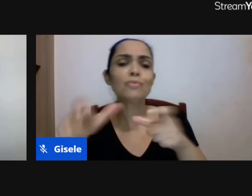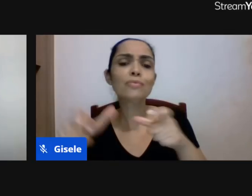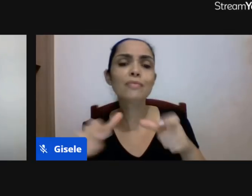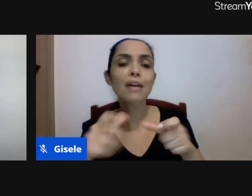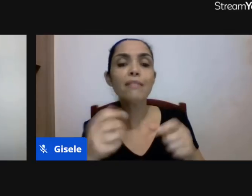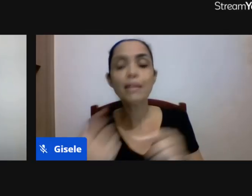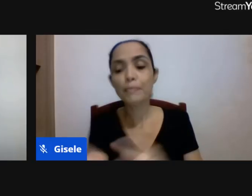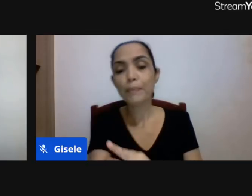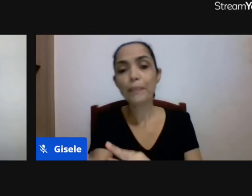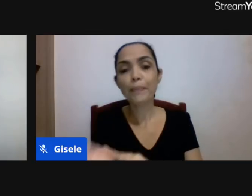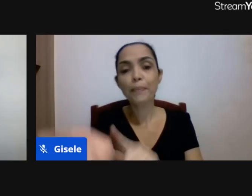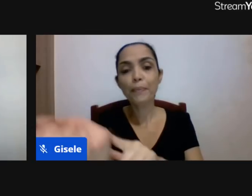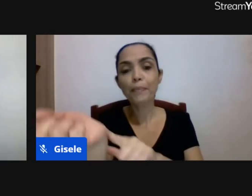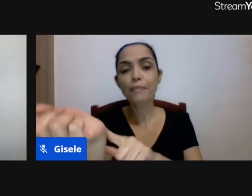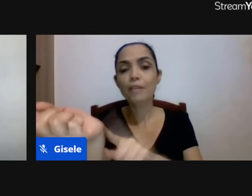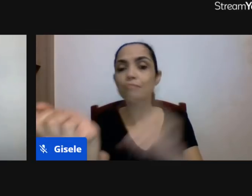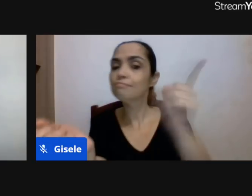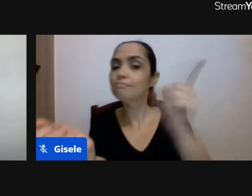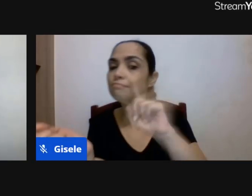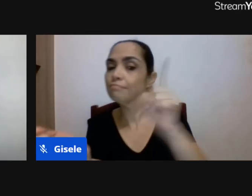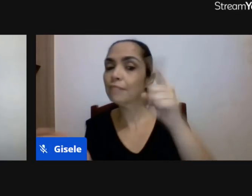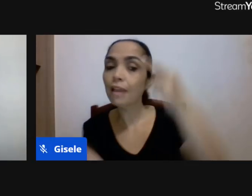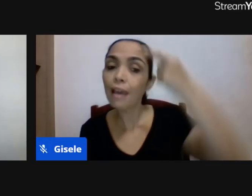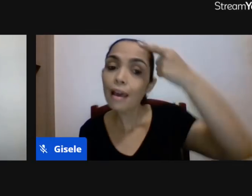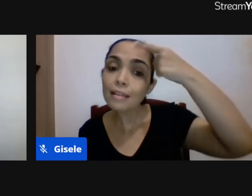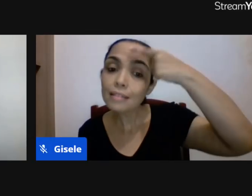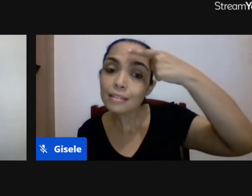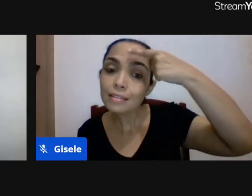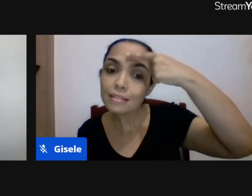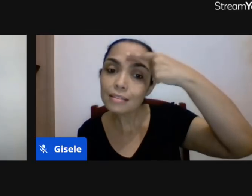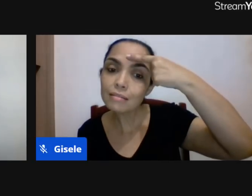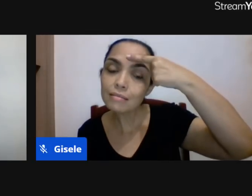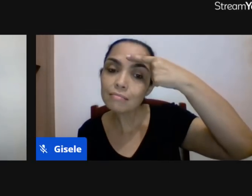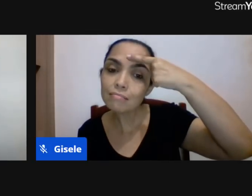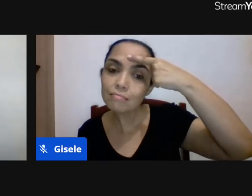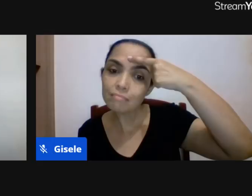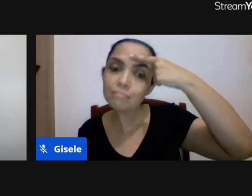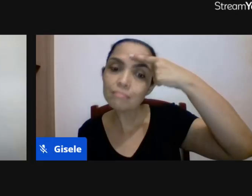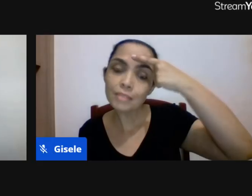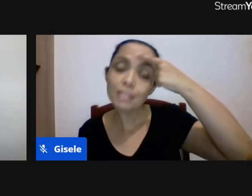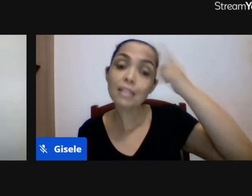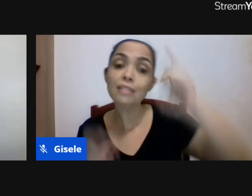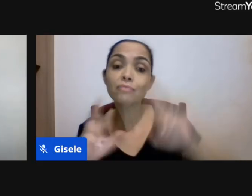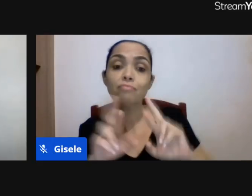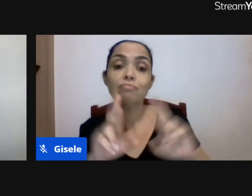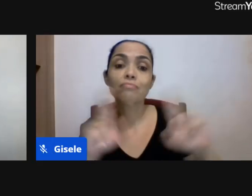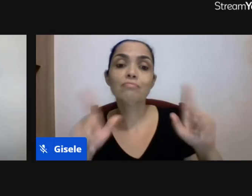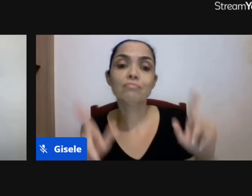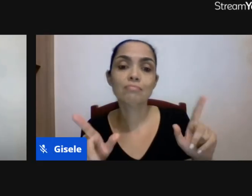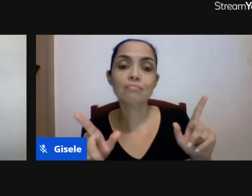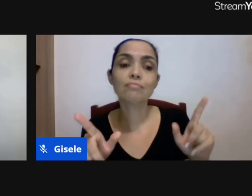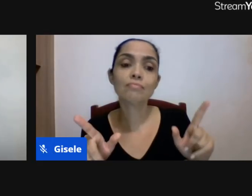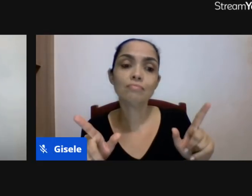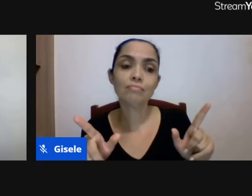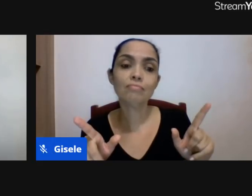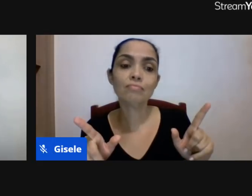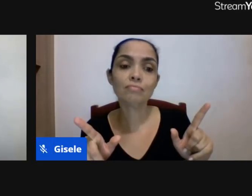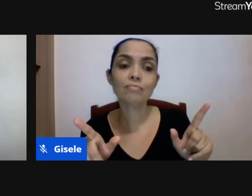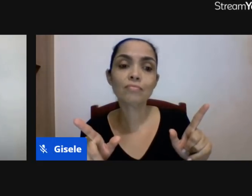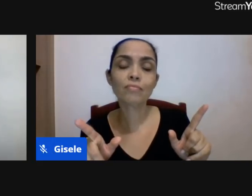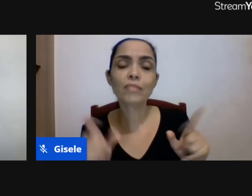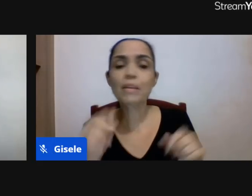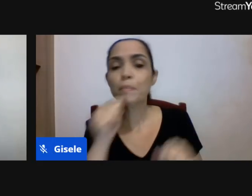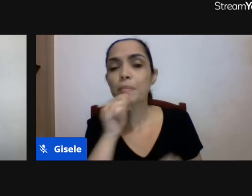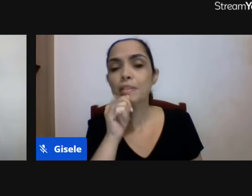aferir temperatura no braço. Não vai detectar febre, porque dá até 1 grau, até 2 graus, às vezes, dependendo da situação, como quando é um dia muito